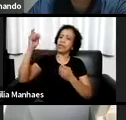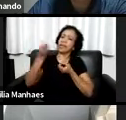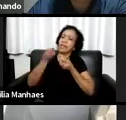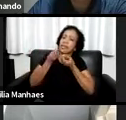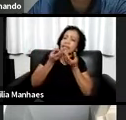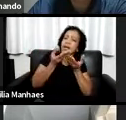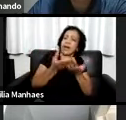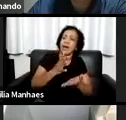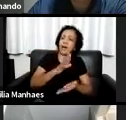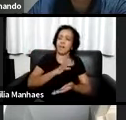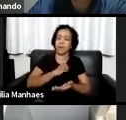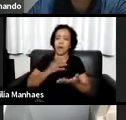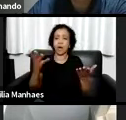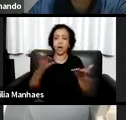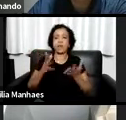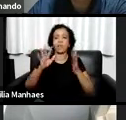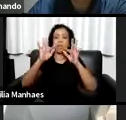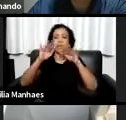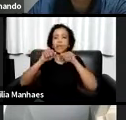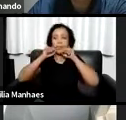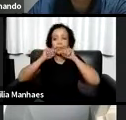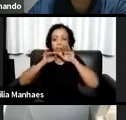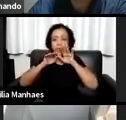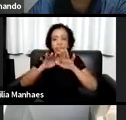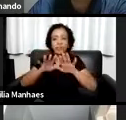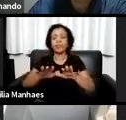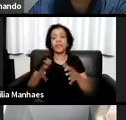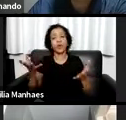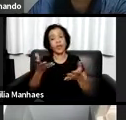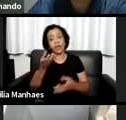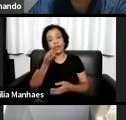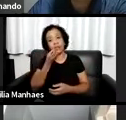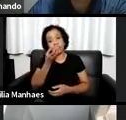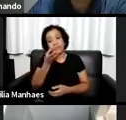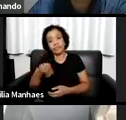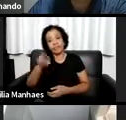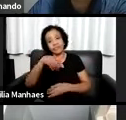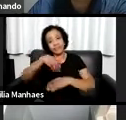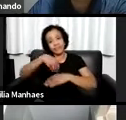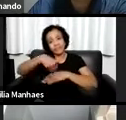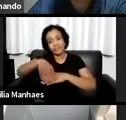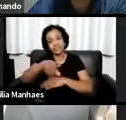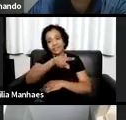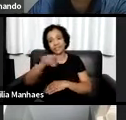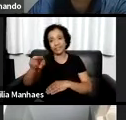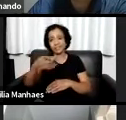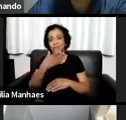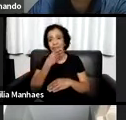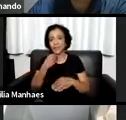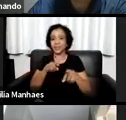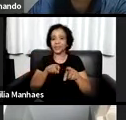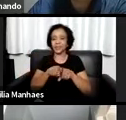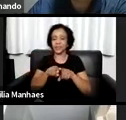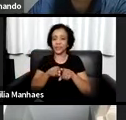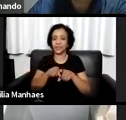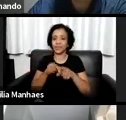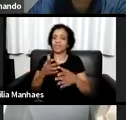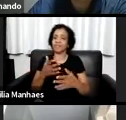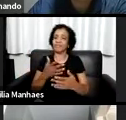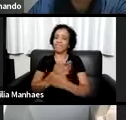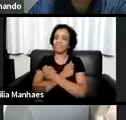com a bênção final. Eu quero deixar com você, meu querido irmão e minha querida irmã, além da saudação